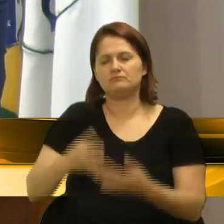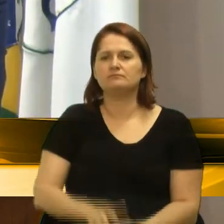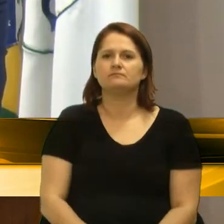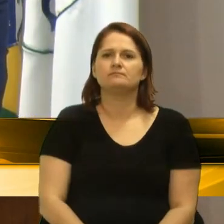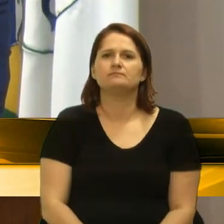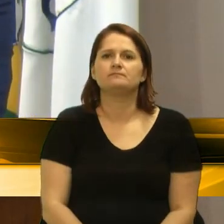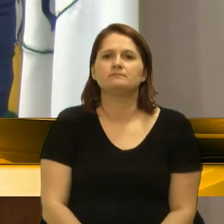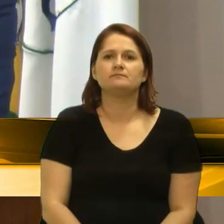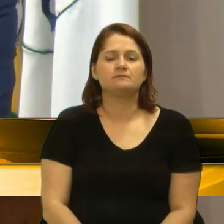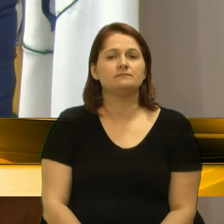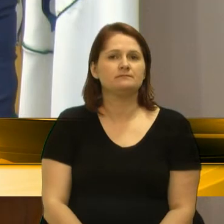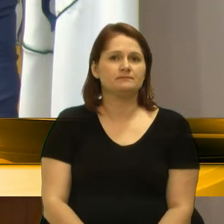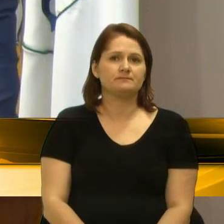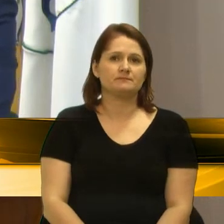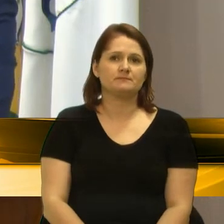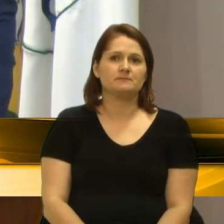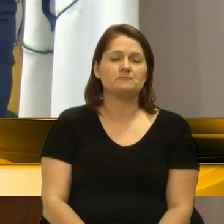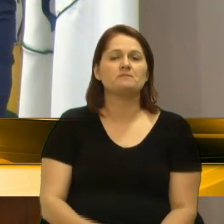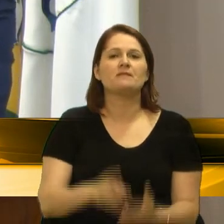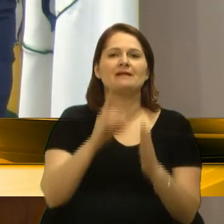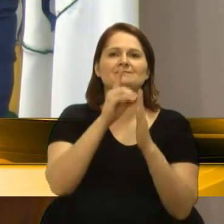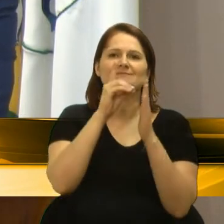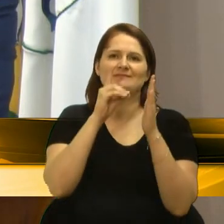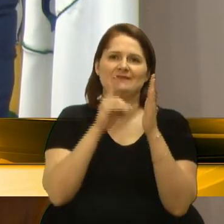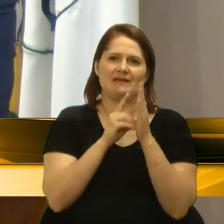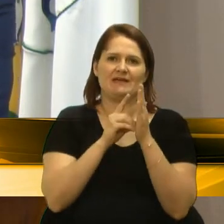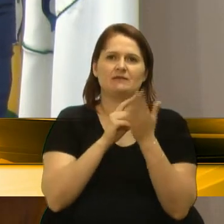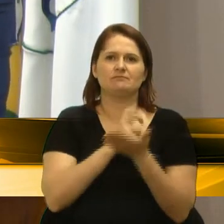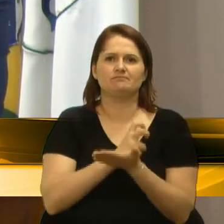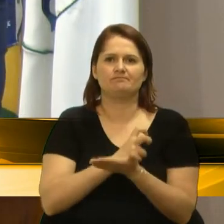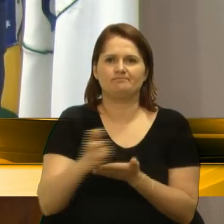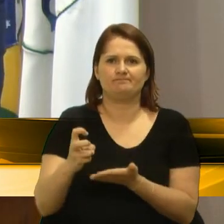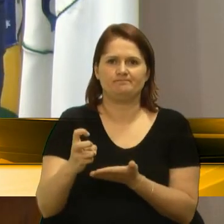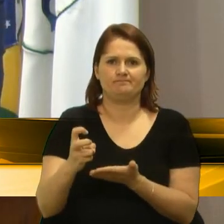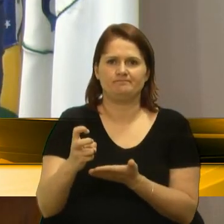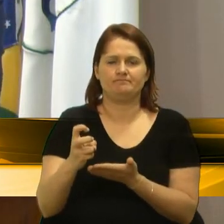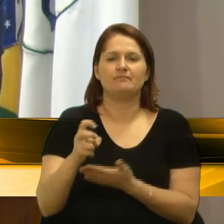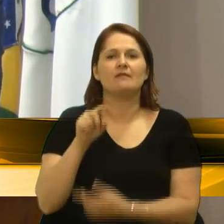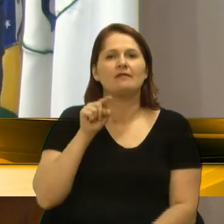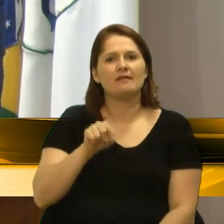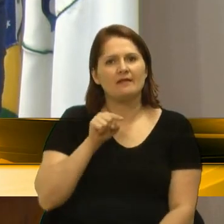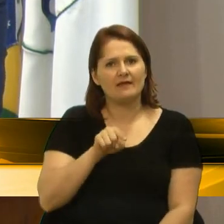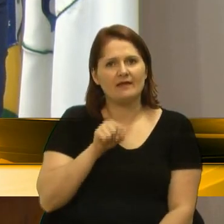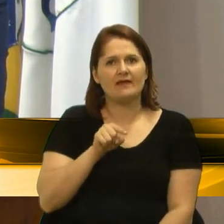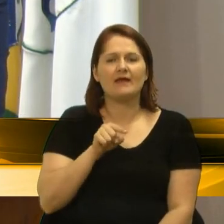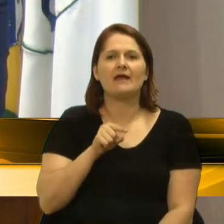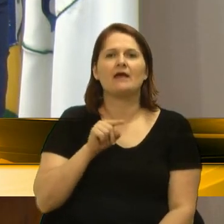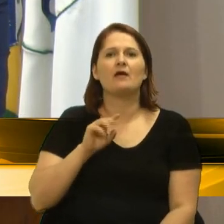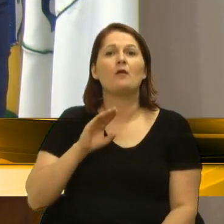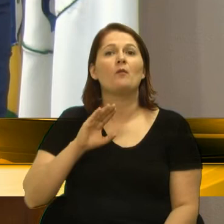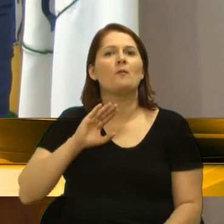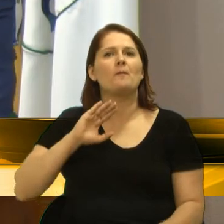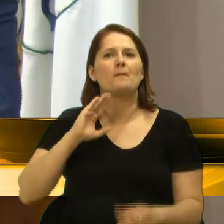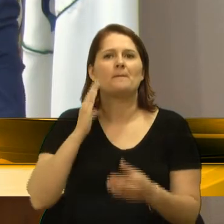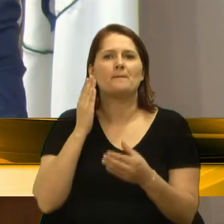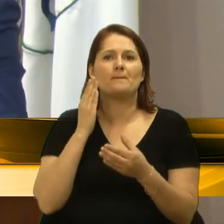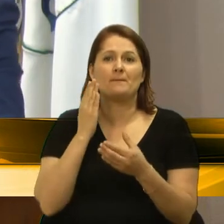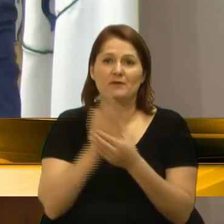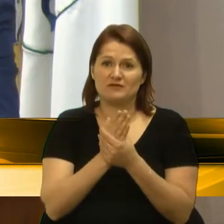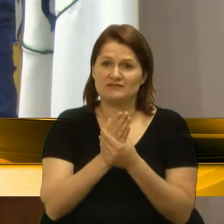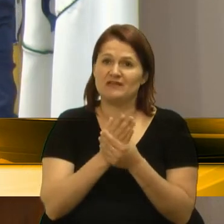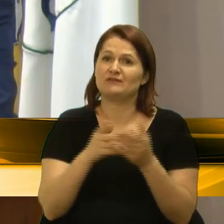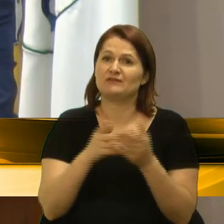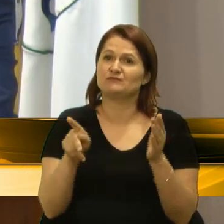A natureza desse decreto de impeachment, ele é um processo político-jurídico. Por que um